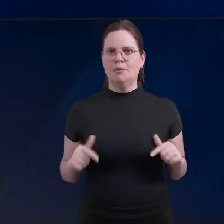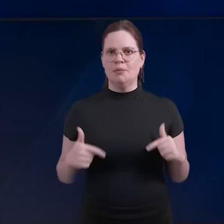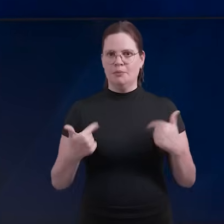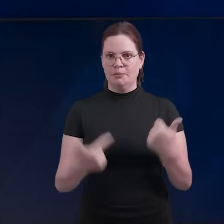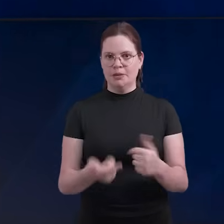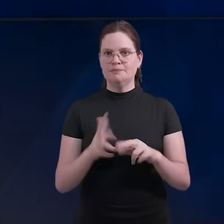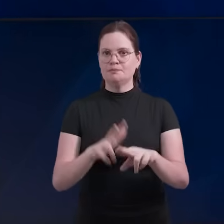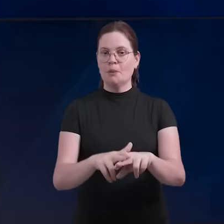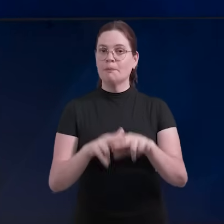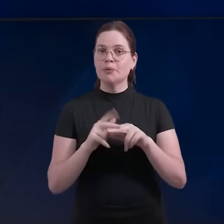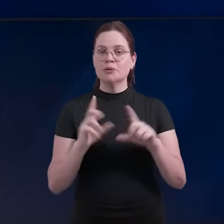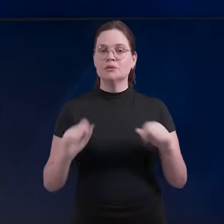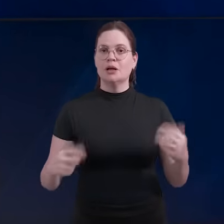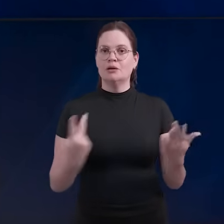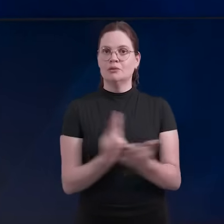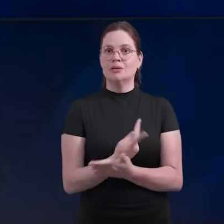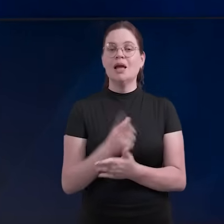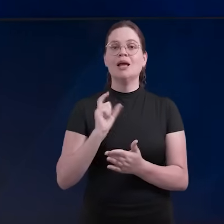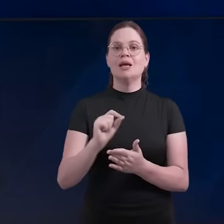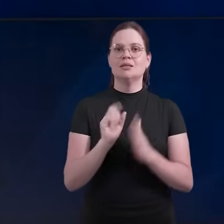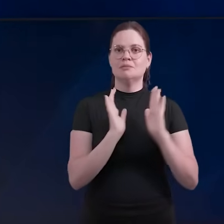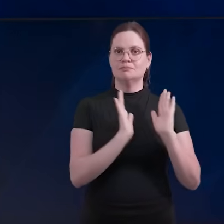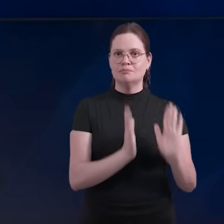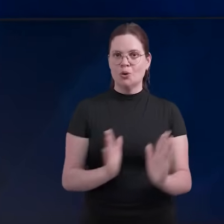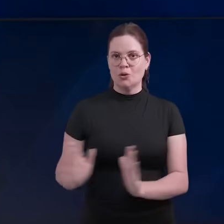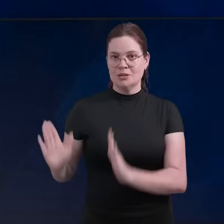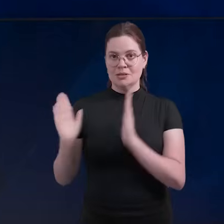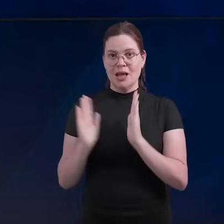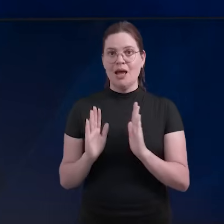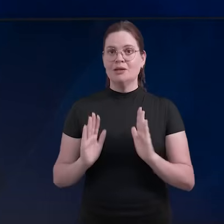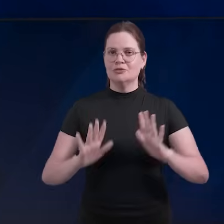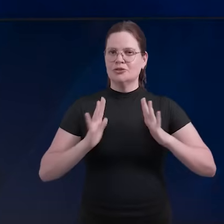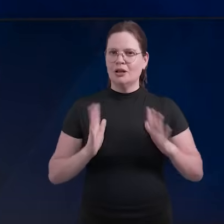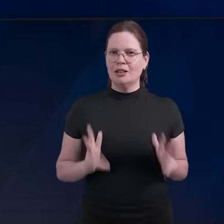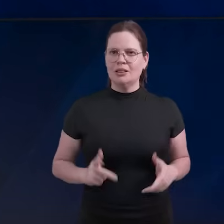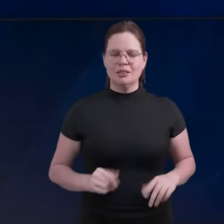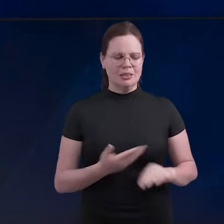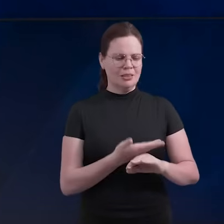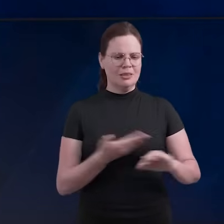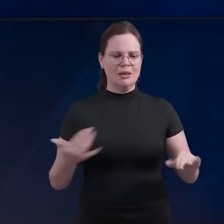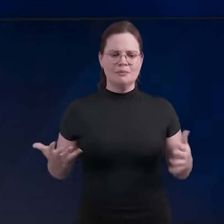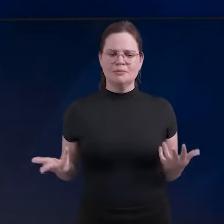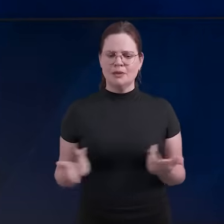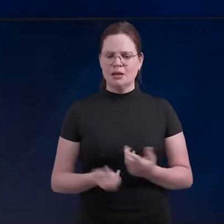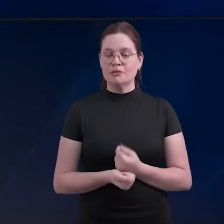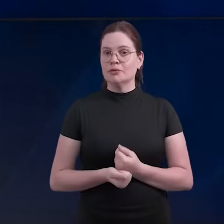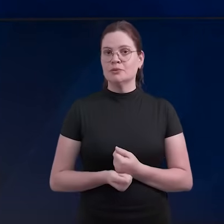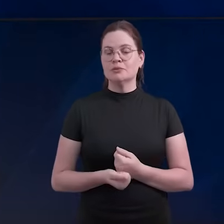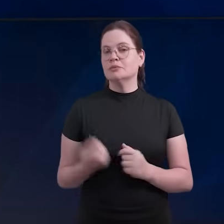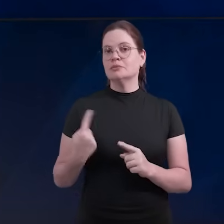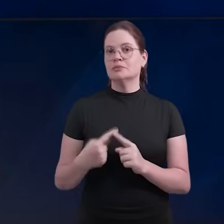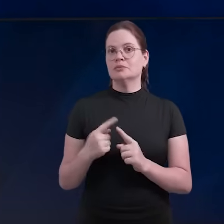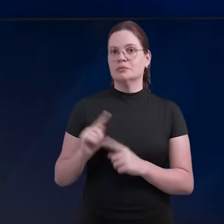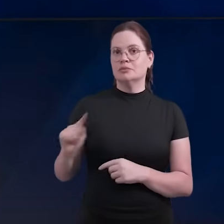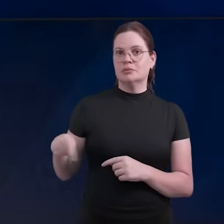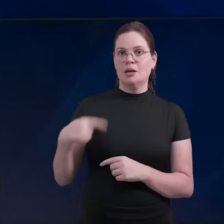isso, essa santificação, ela é feita através de um processo tão extraordinário, porque o restante do